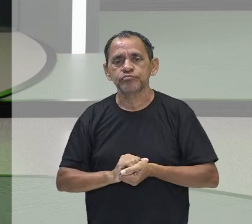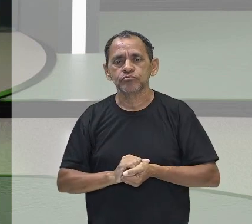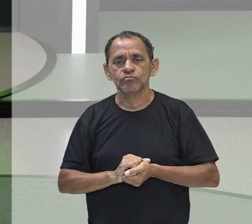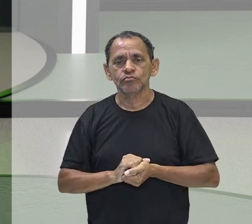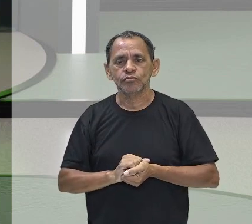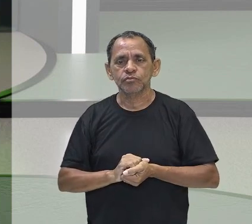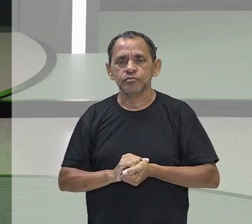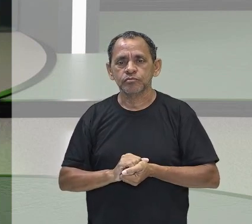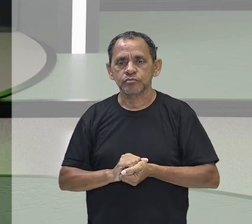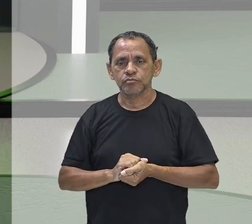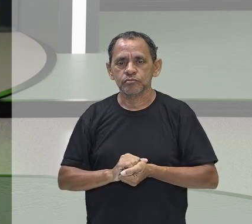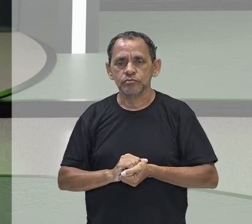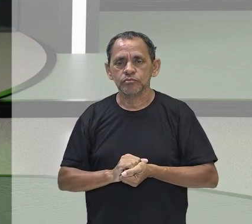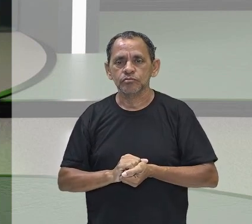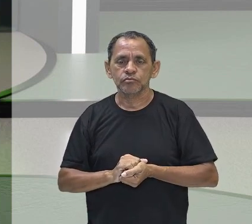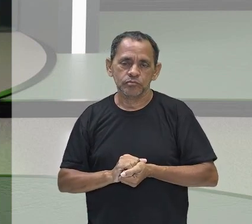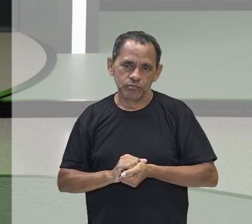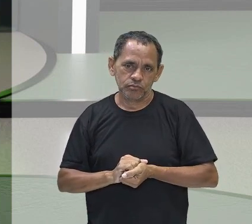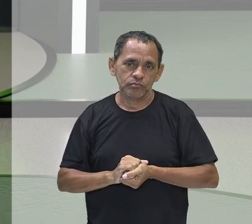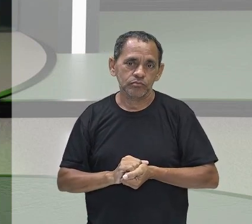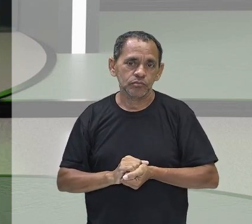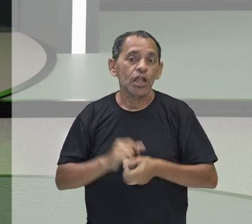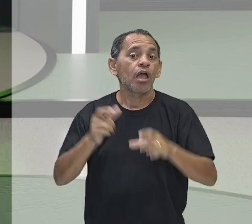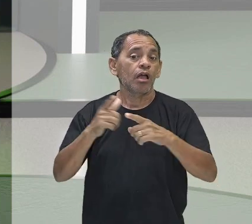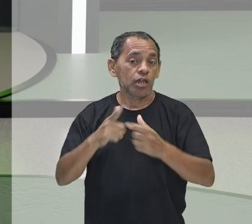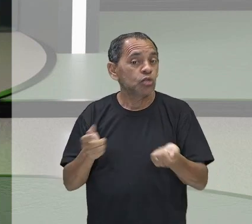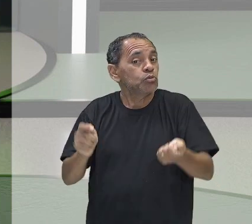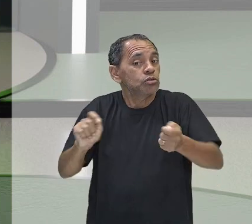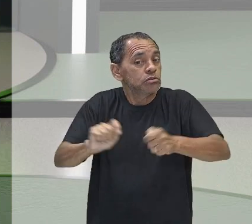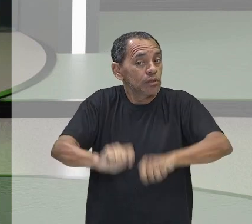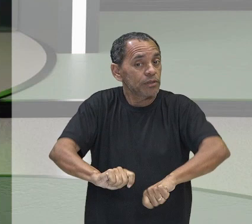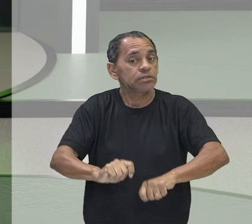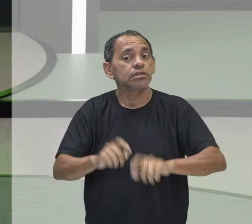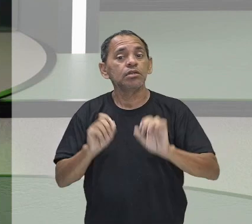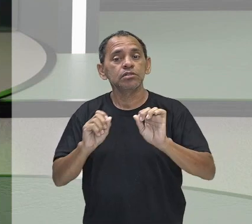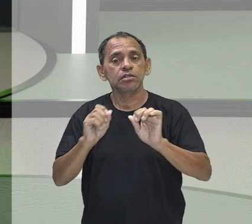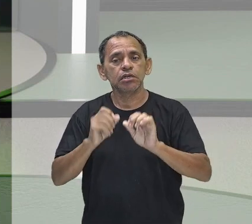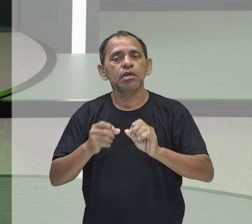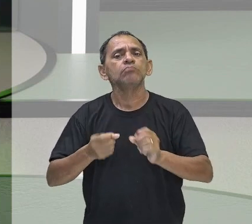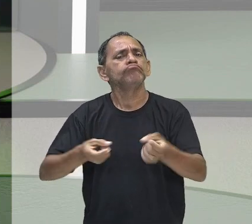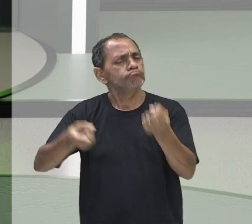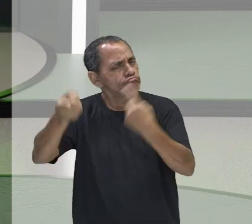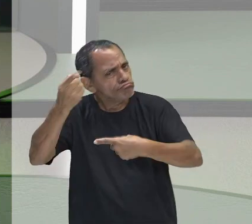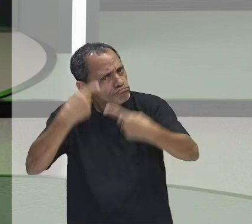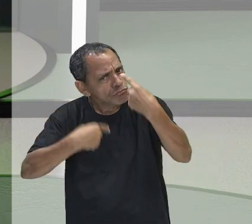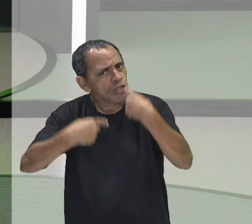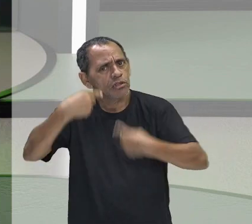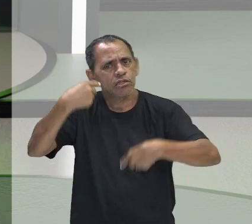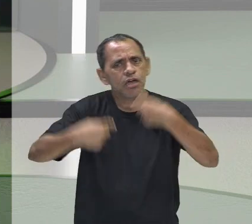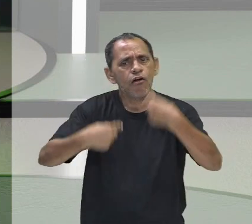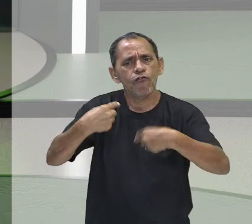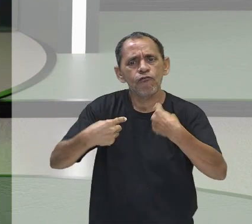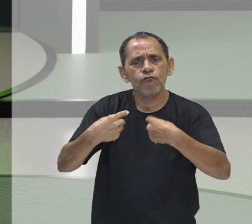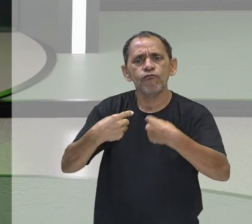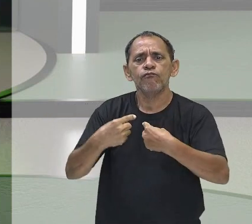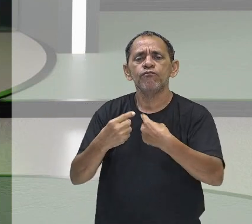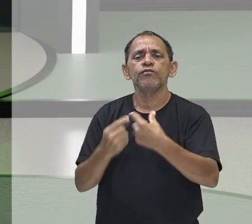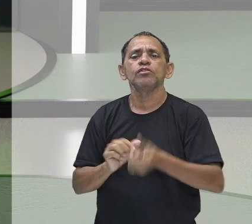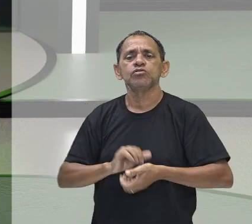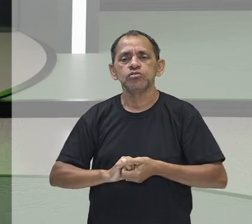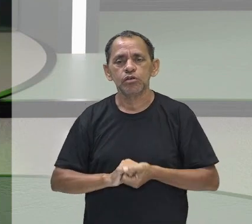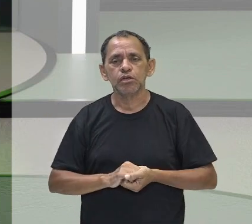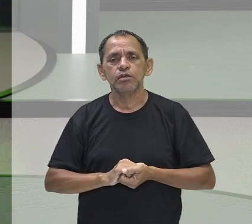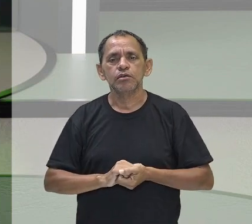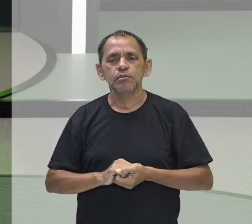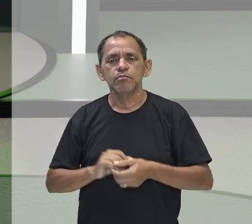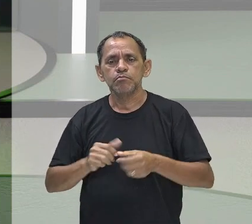Nós temos aí, apesar da grande potência, desafios a superar. O primeiro deles é